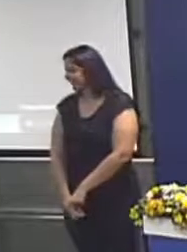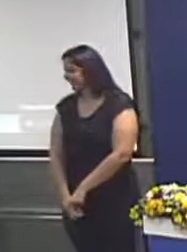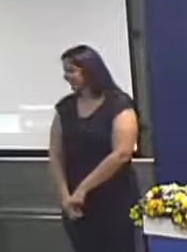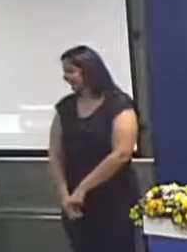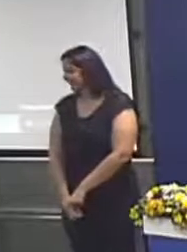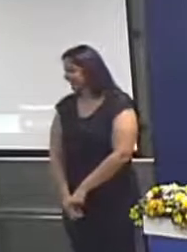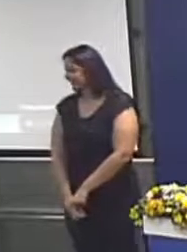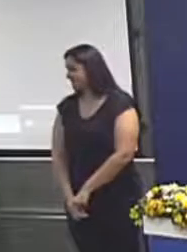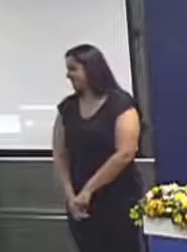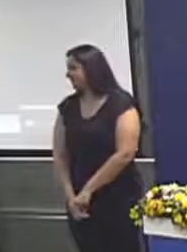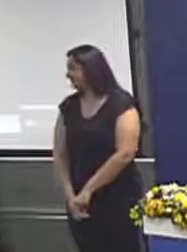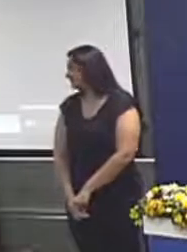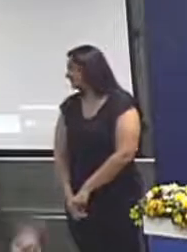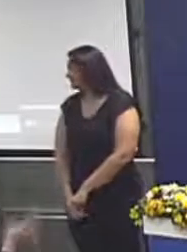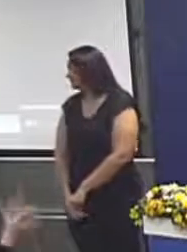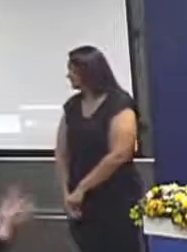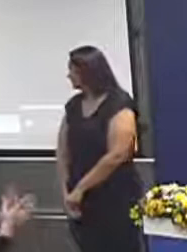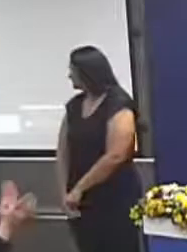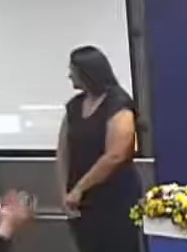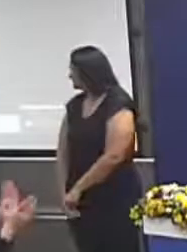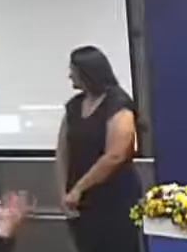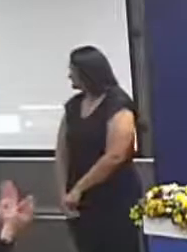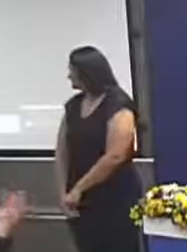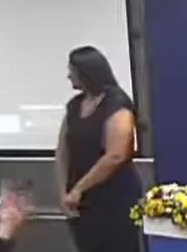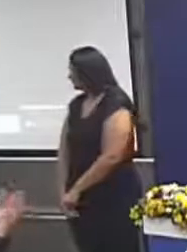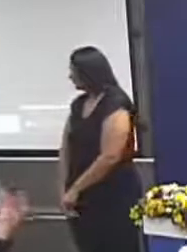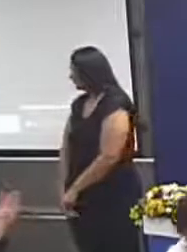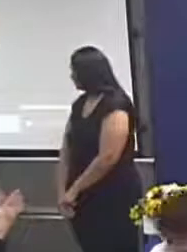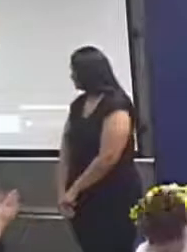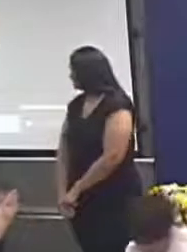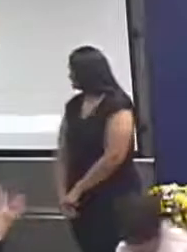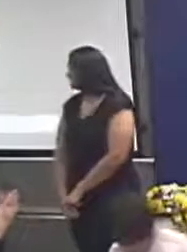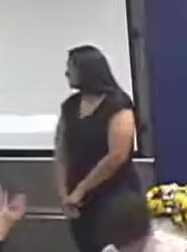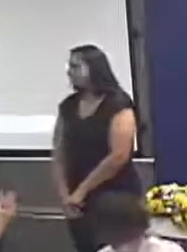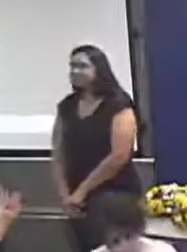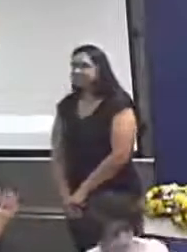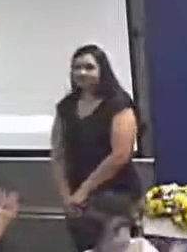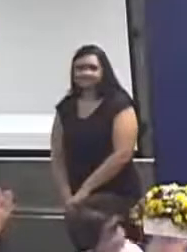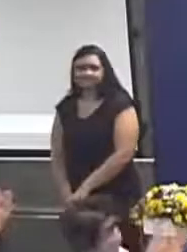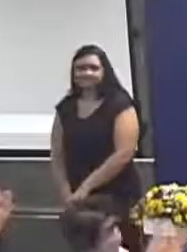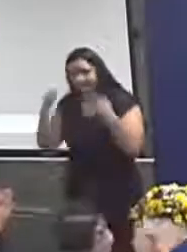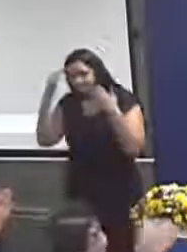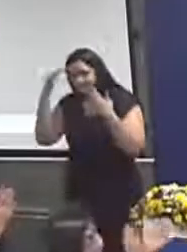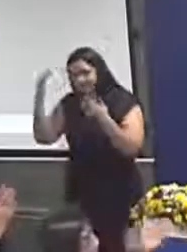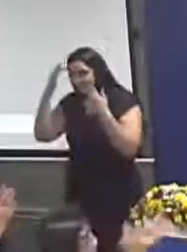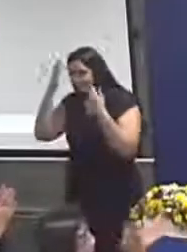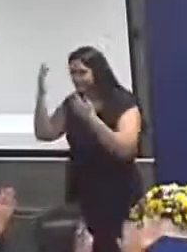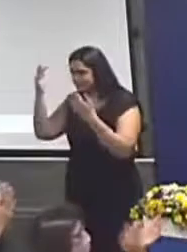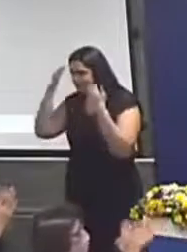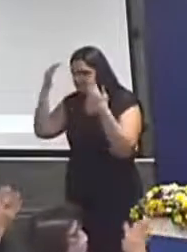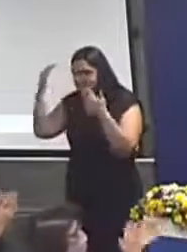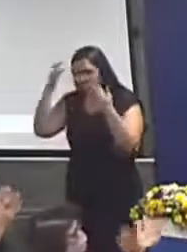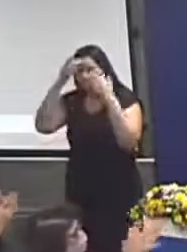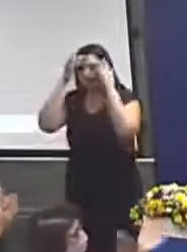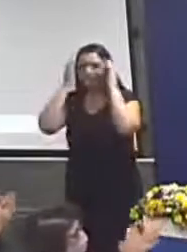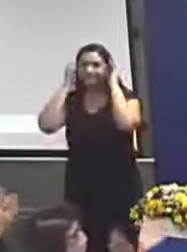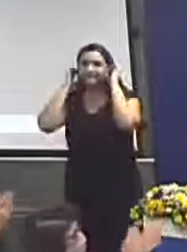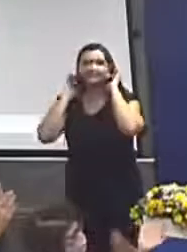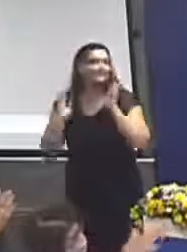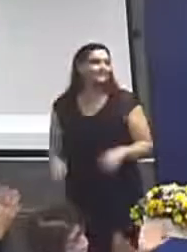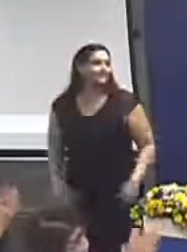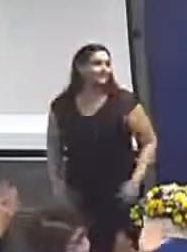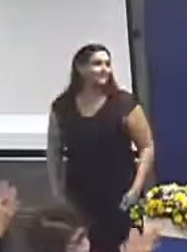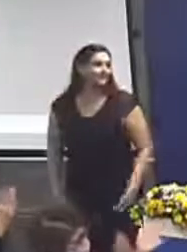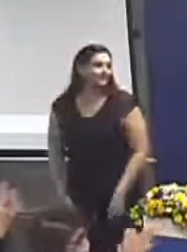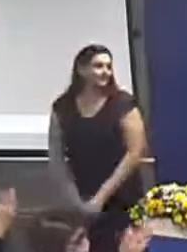ensinou bastante. Como lidar com os problemas da muito vida. Muito obrigado. E sempre, sim.